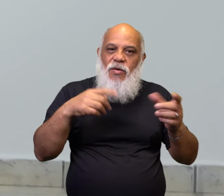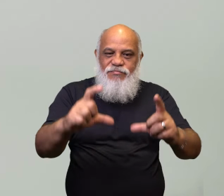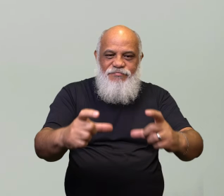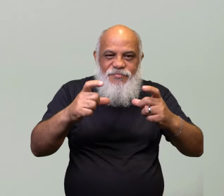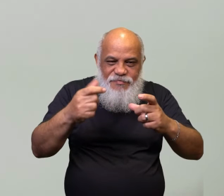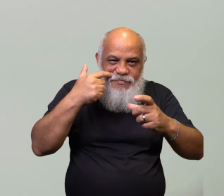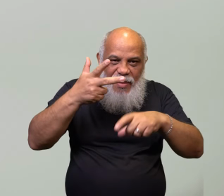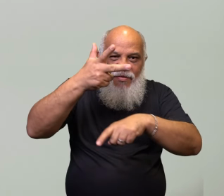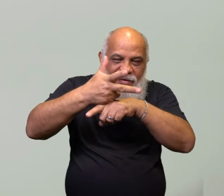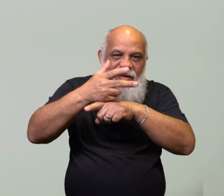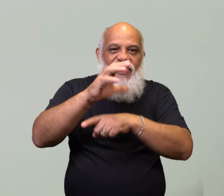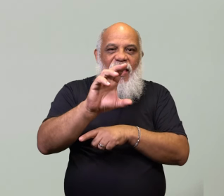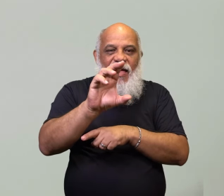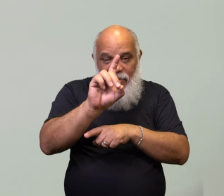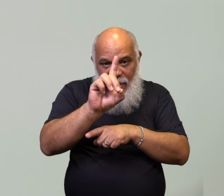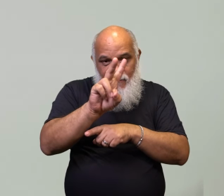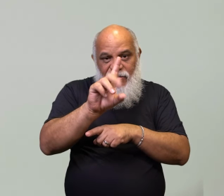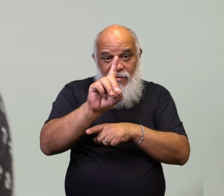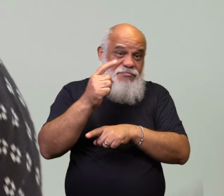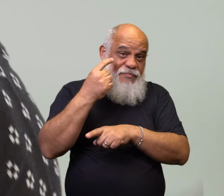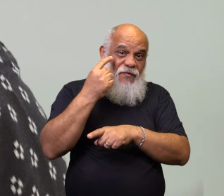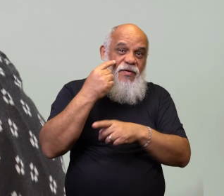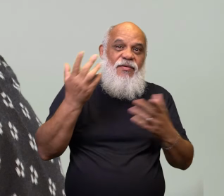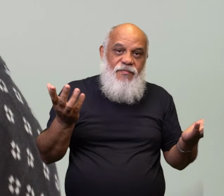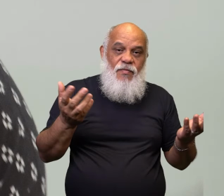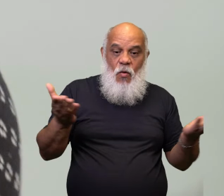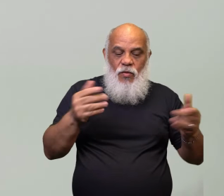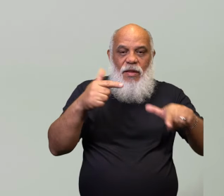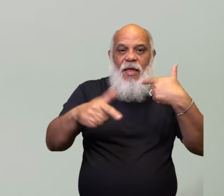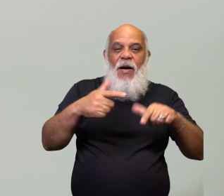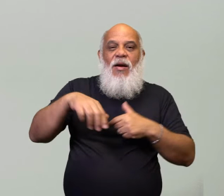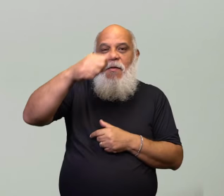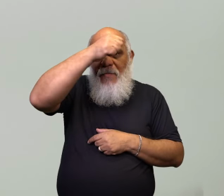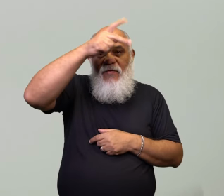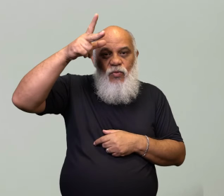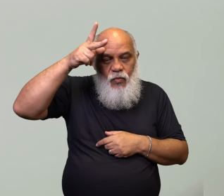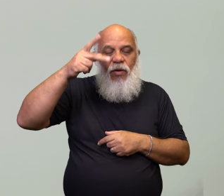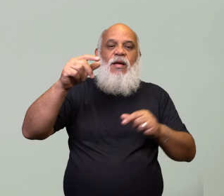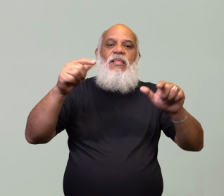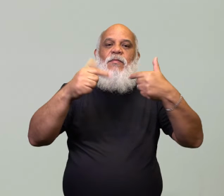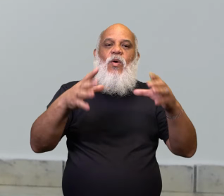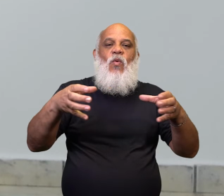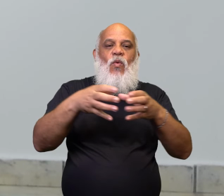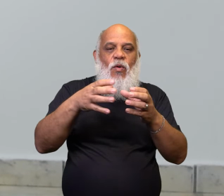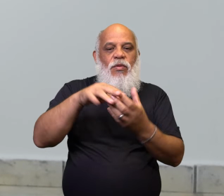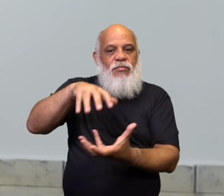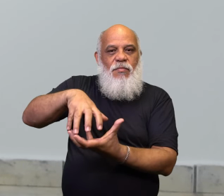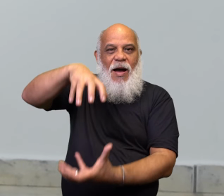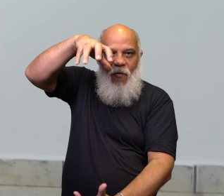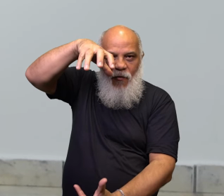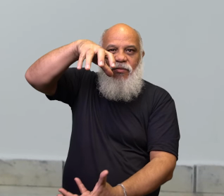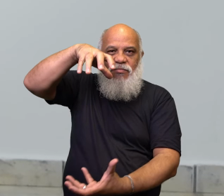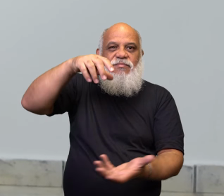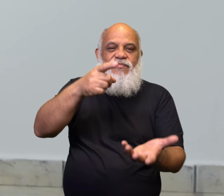vídeo. E ama a arte, ama o que faz. Hoje eu estou na prefeitura, trabalhando com a melhor idade, né? Nada eu